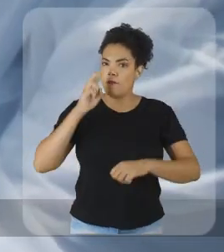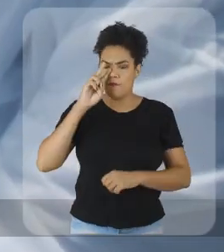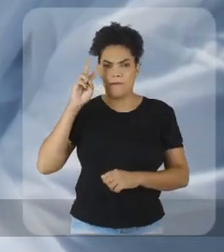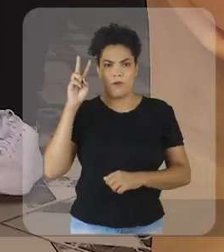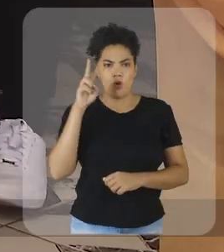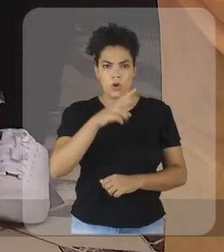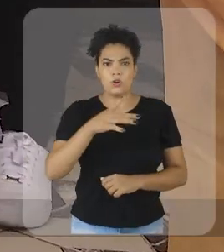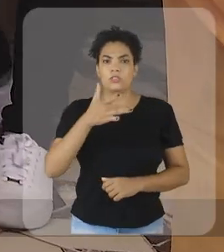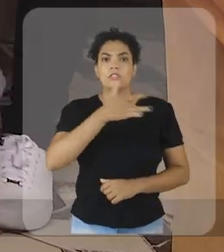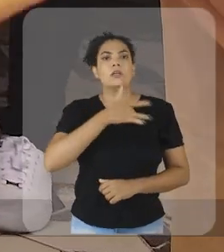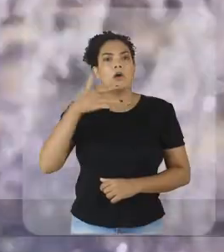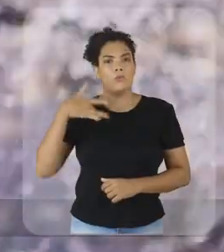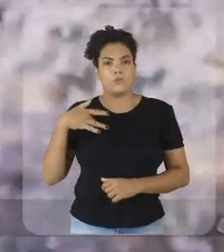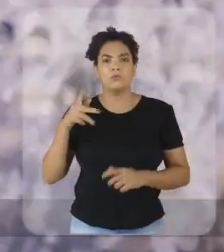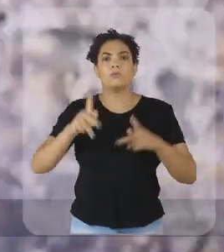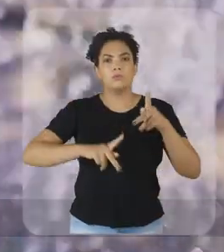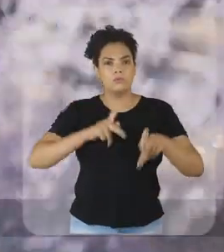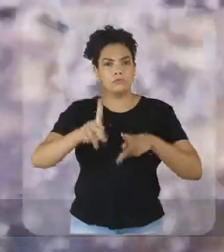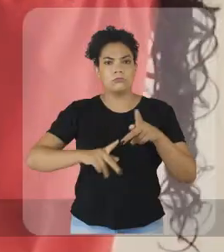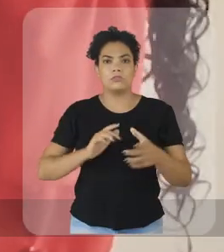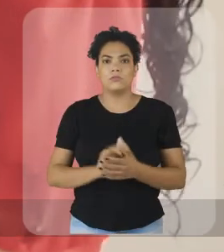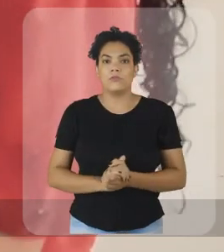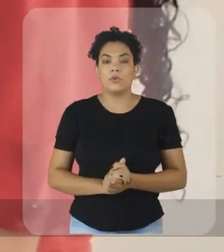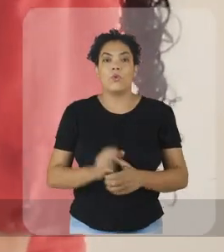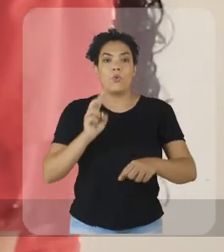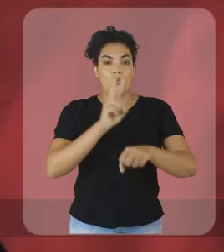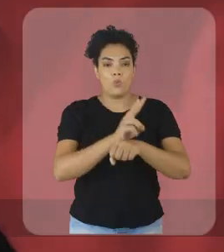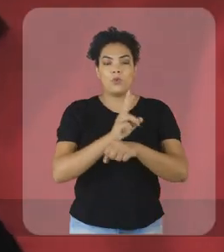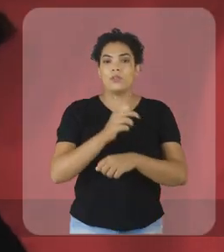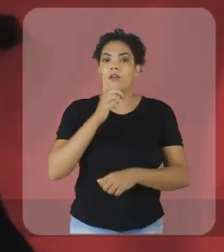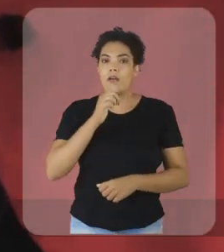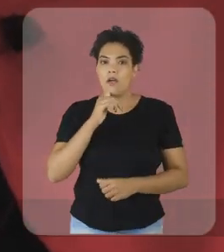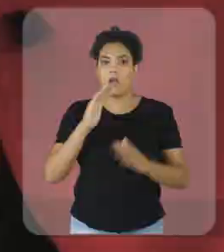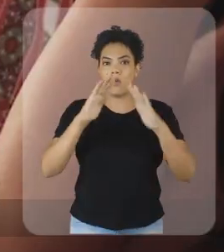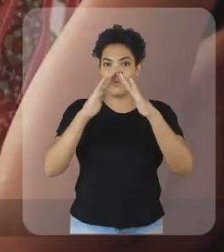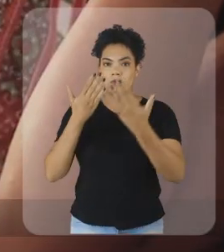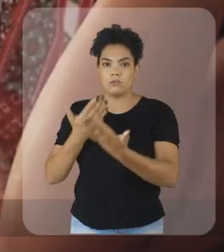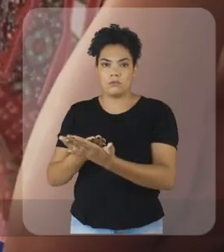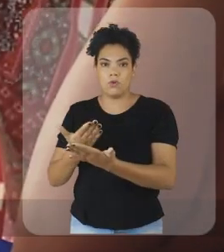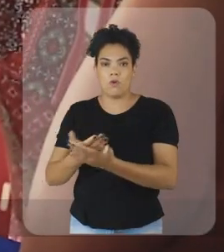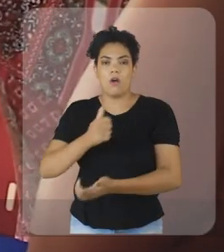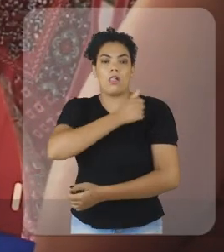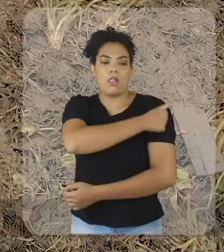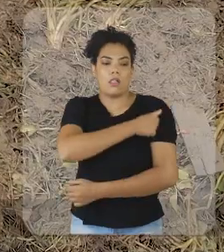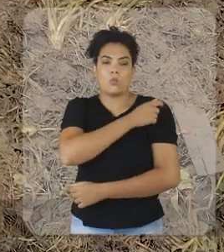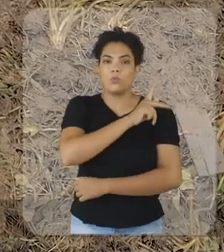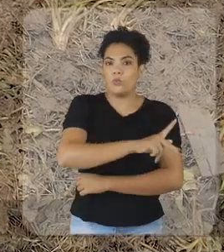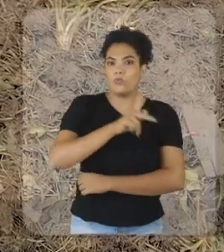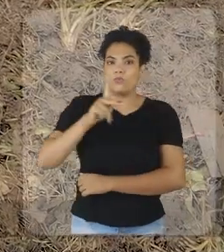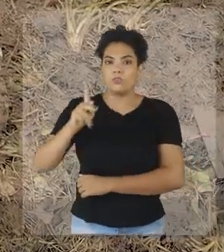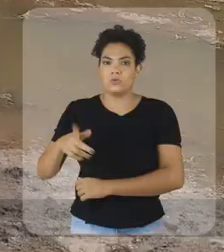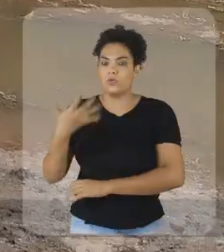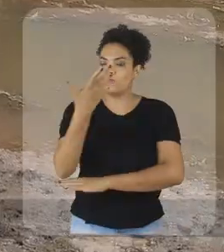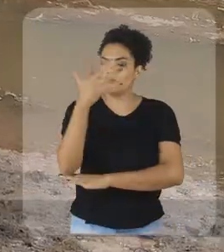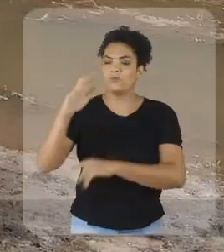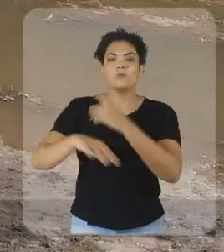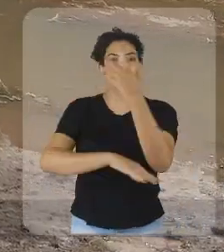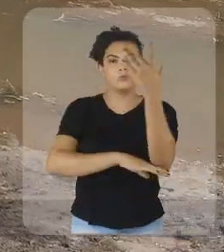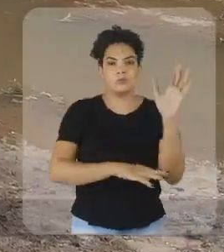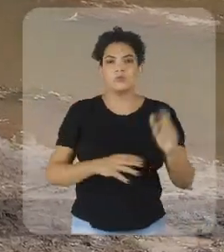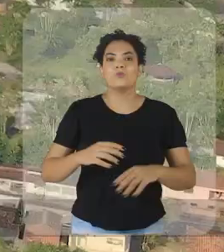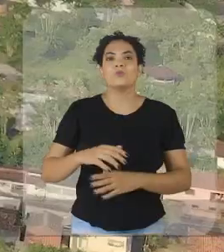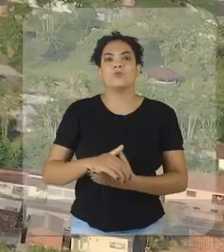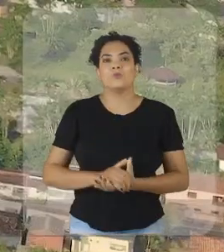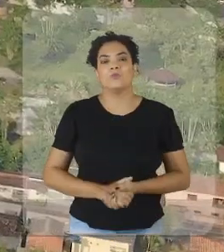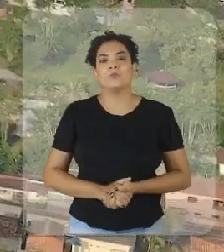não adoeçam. Cuida da água, das escolas e seus estudantes e professores, do meio ambiente e das